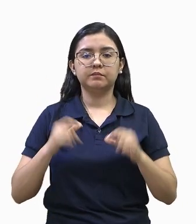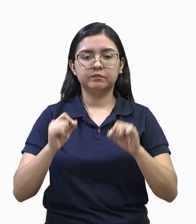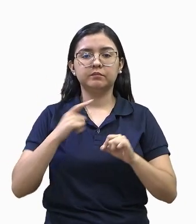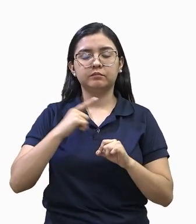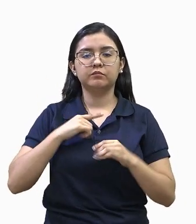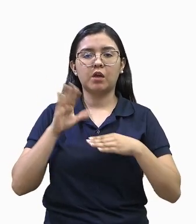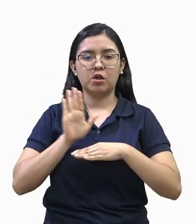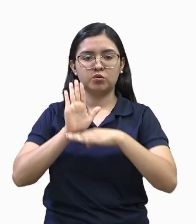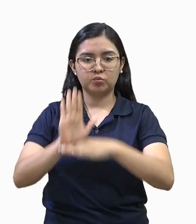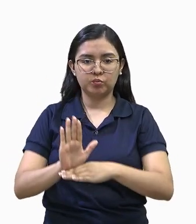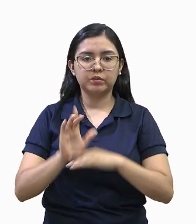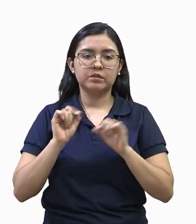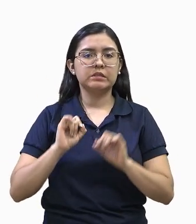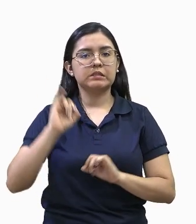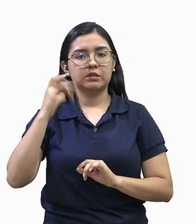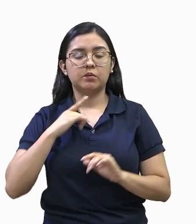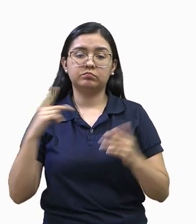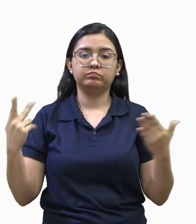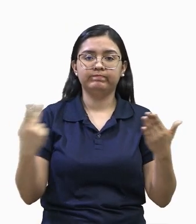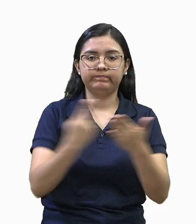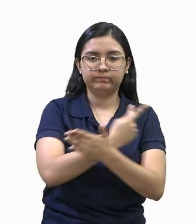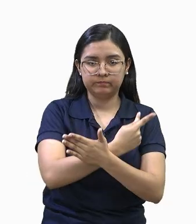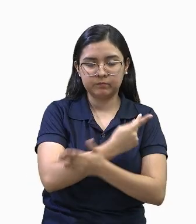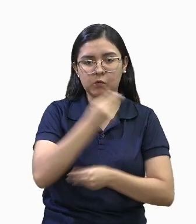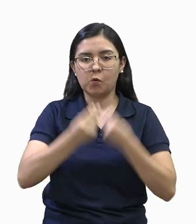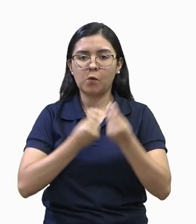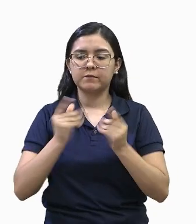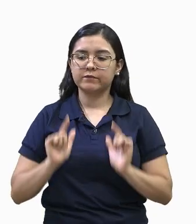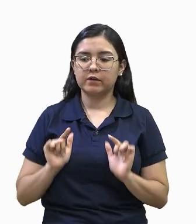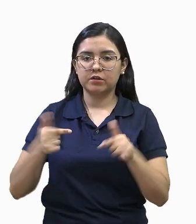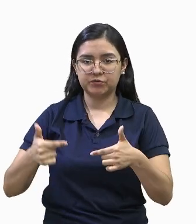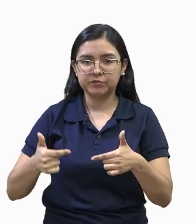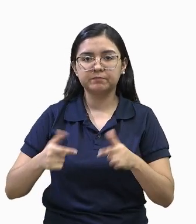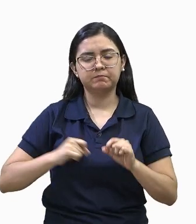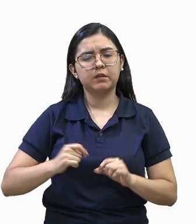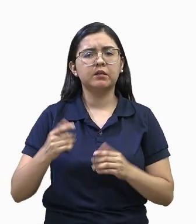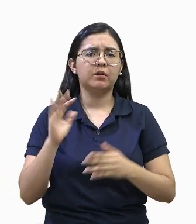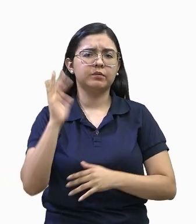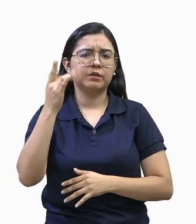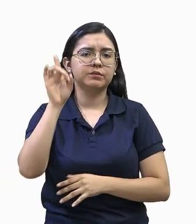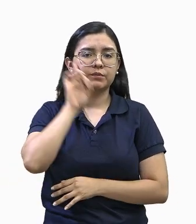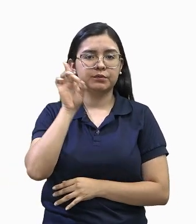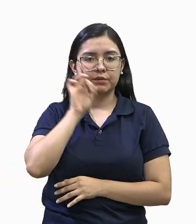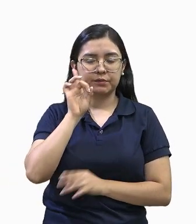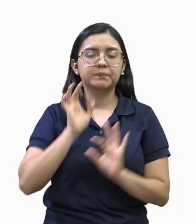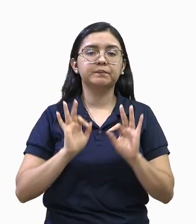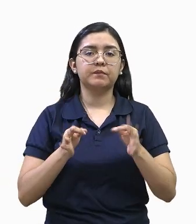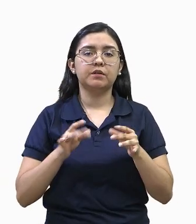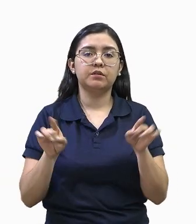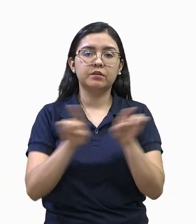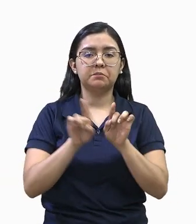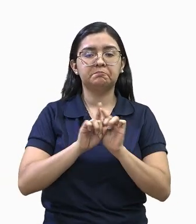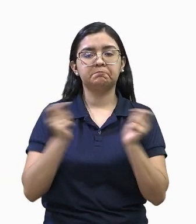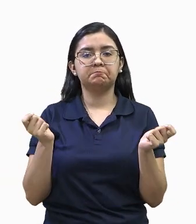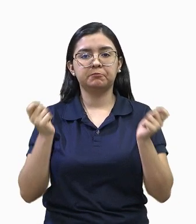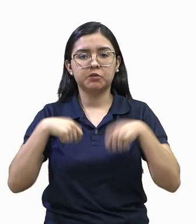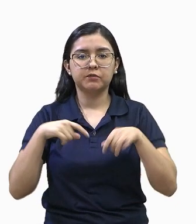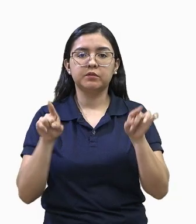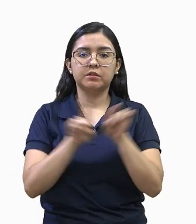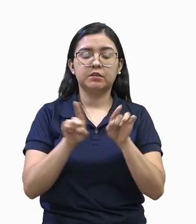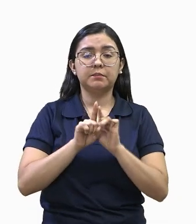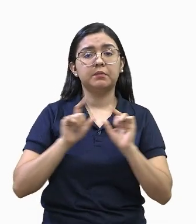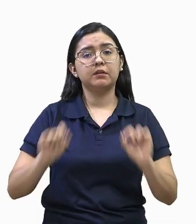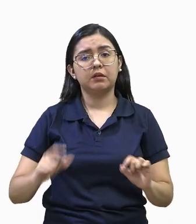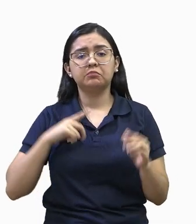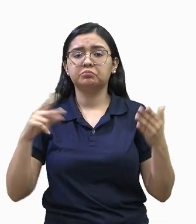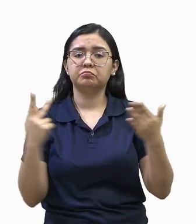socorros, né, gente? Vimos aí também situações que acontecem no cotidiano e possivelmente também